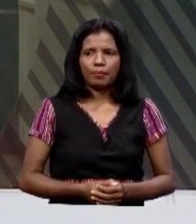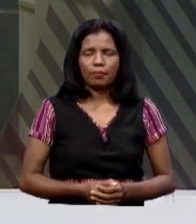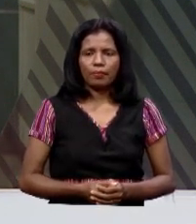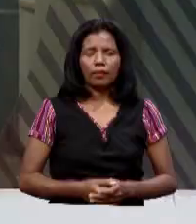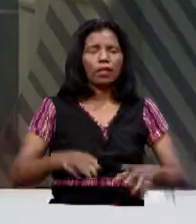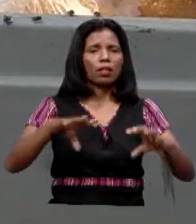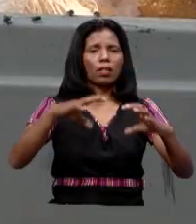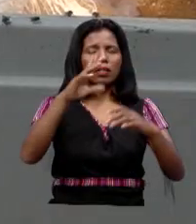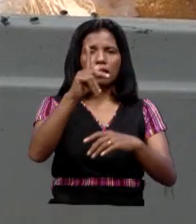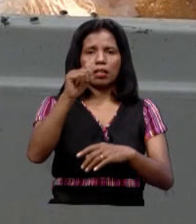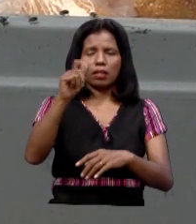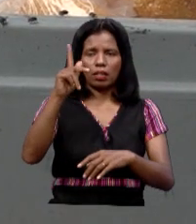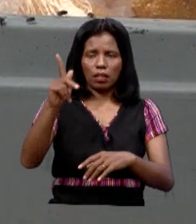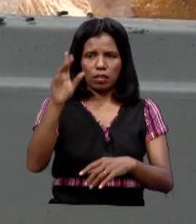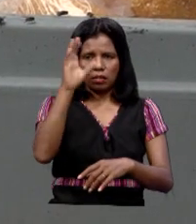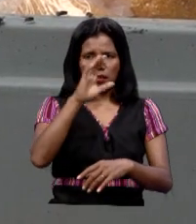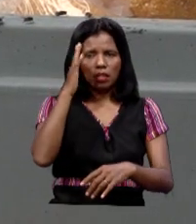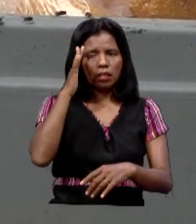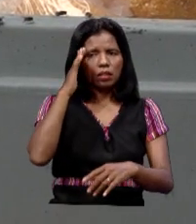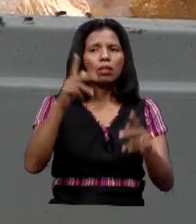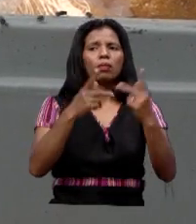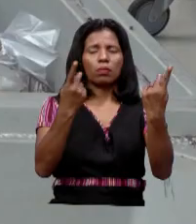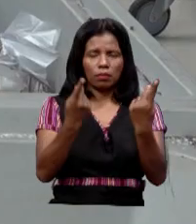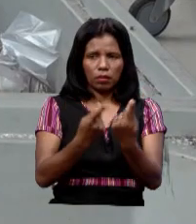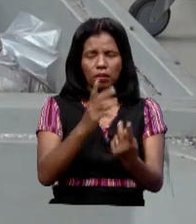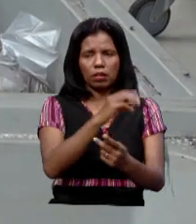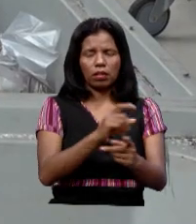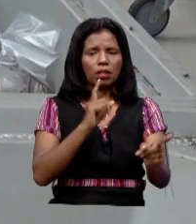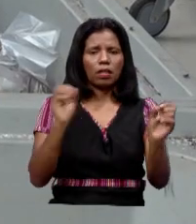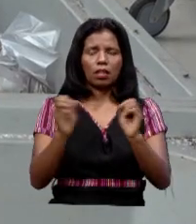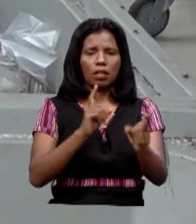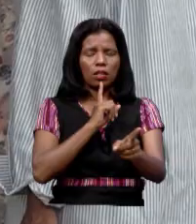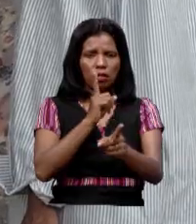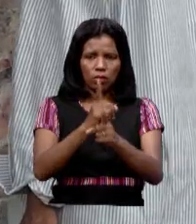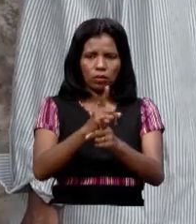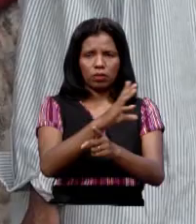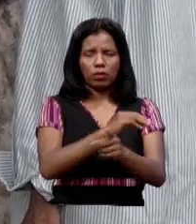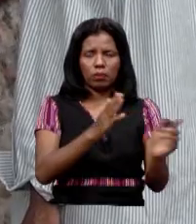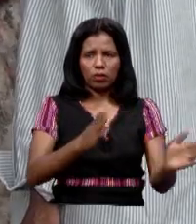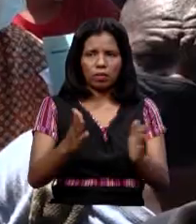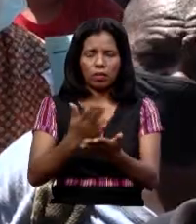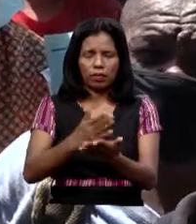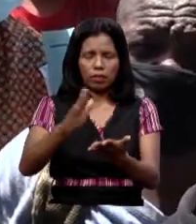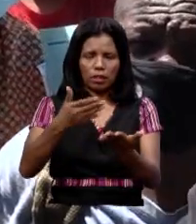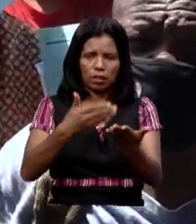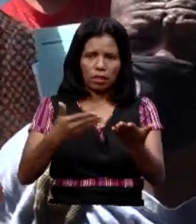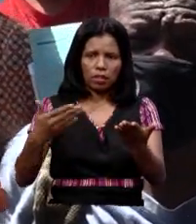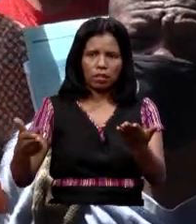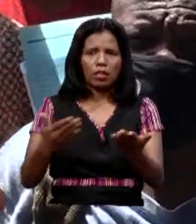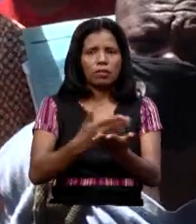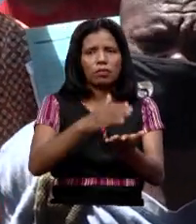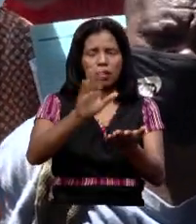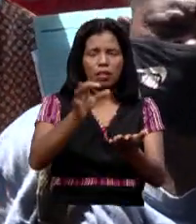Comissão Anticorrupção identifica a companhia Balon comete irregularidade e a processo de distribuição da cesta básica faz da